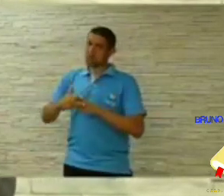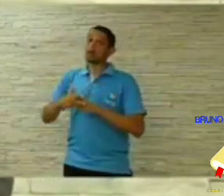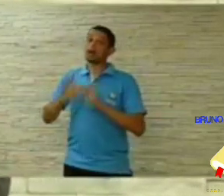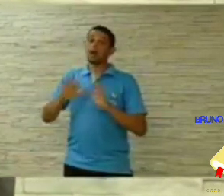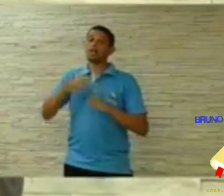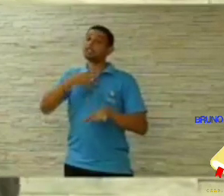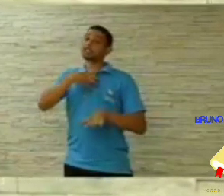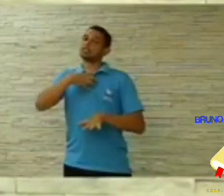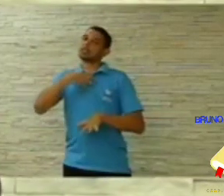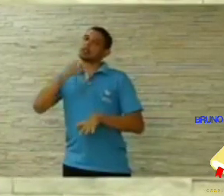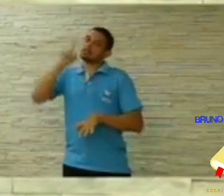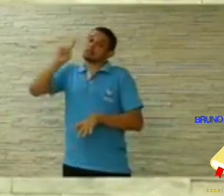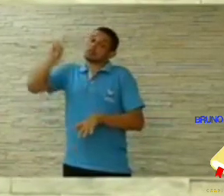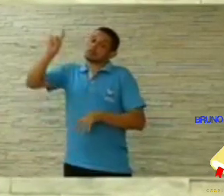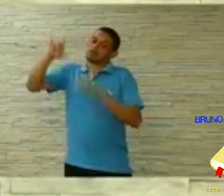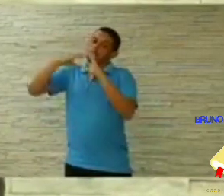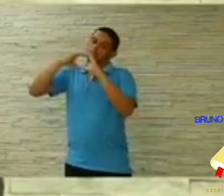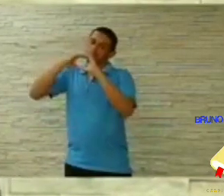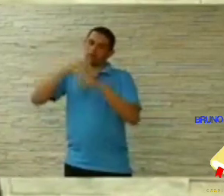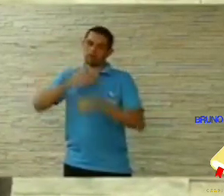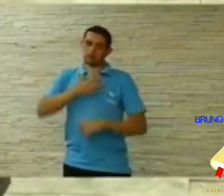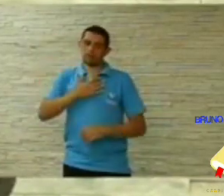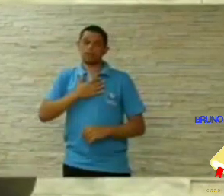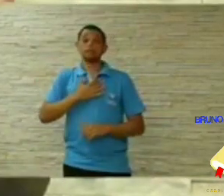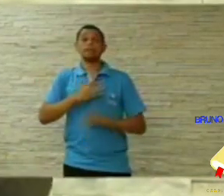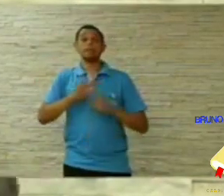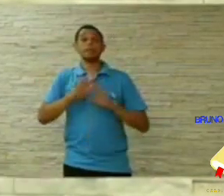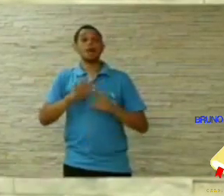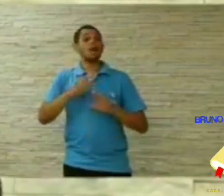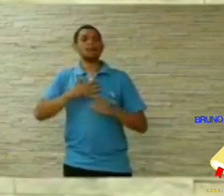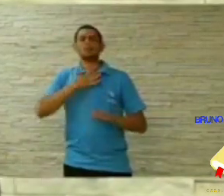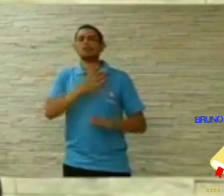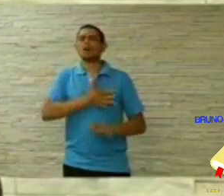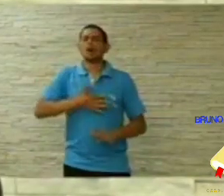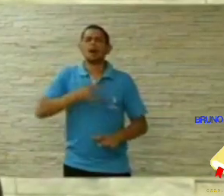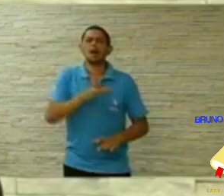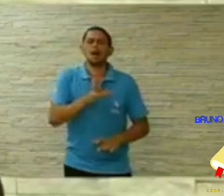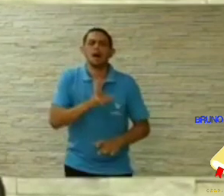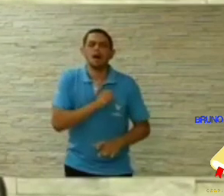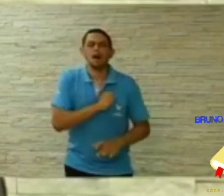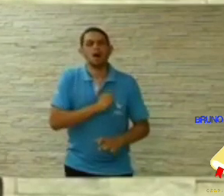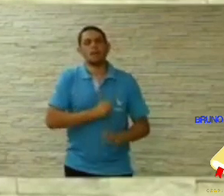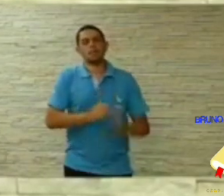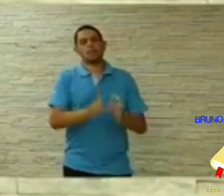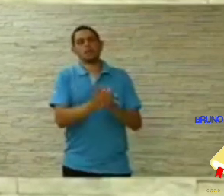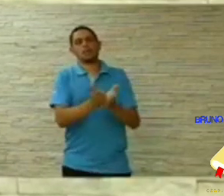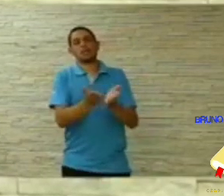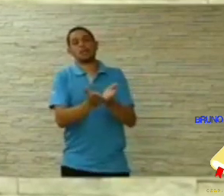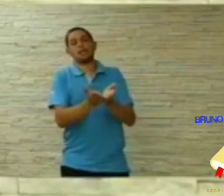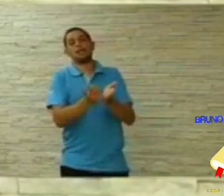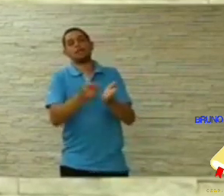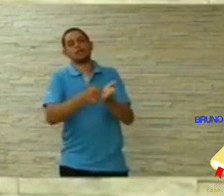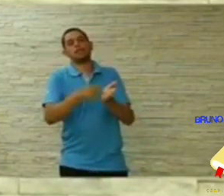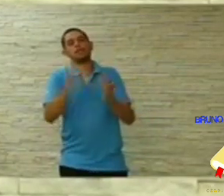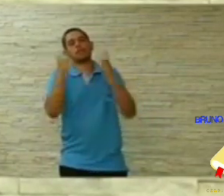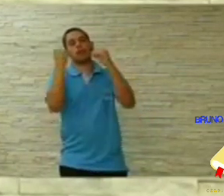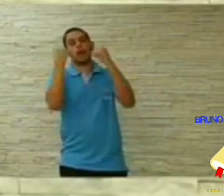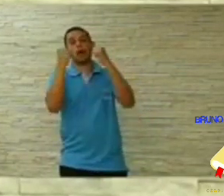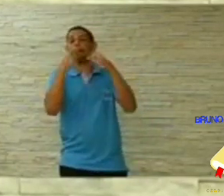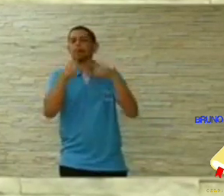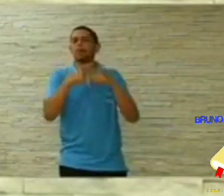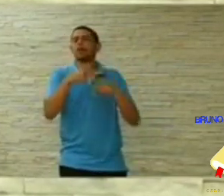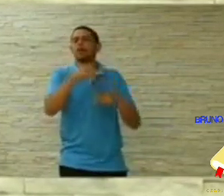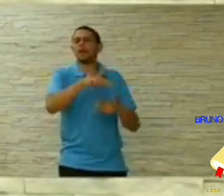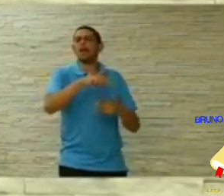gosto especialmente do livro dos Salmos, o dos Salmos da Bíblia, porque os Salmos eles foram hinos